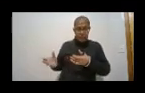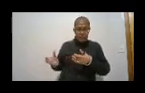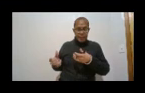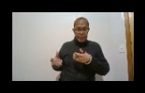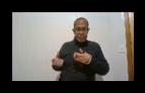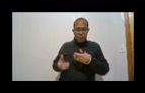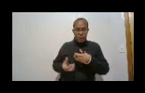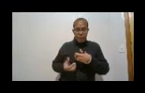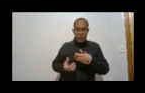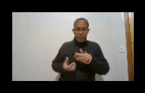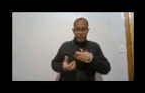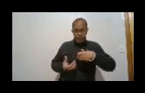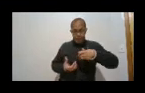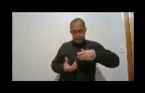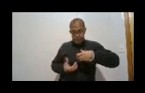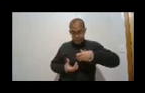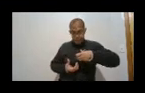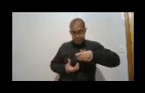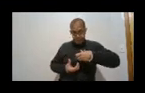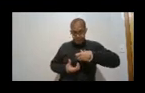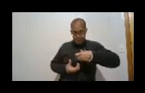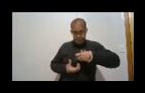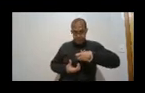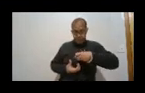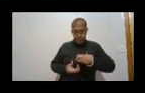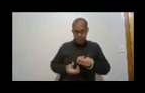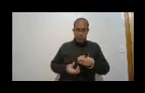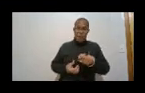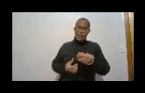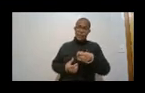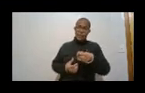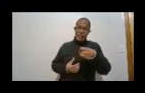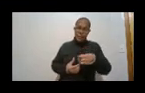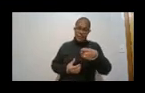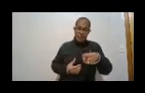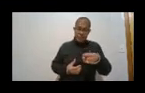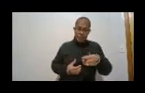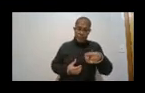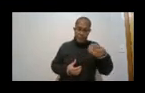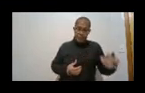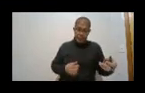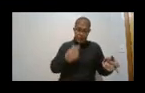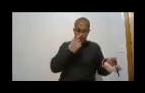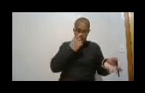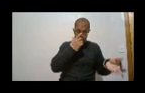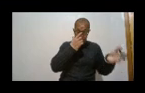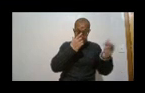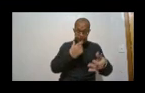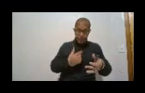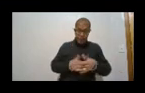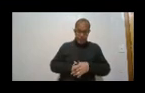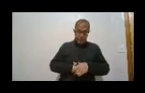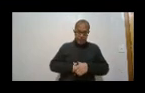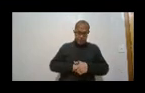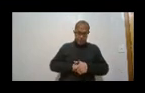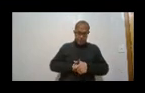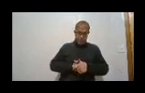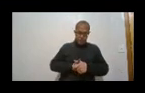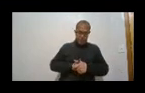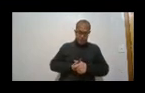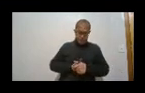hidrossolúvel, tá? Então essa droga vai ter que ser biotransformada. Então aqui eu ressalto a importância da biotransformação